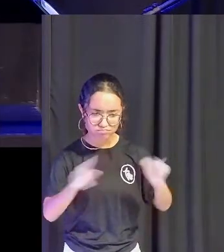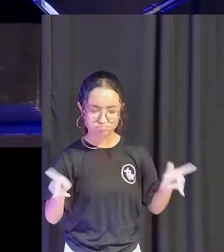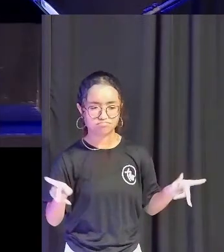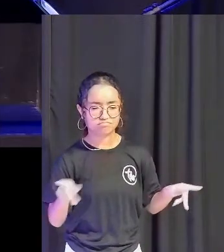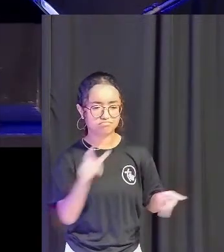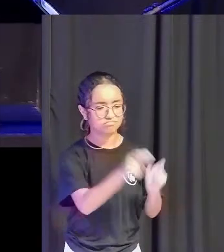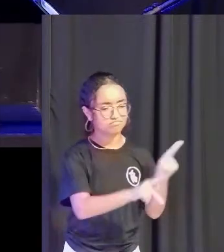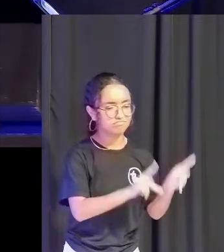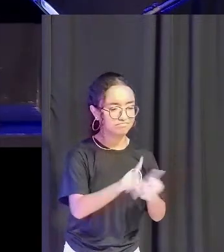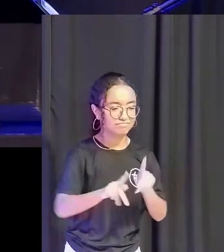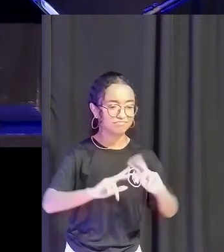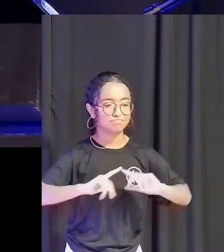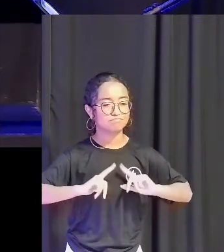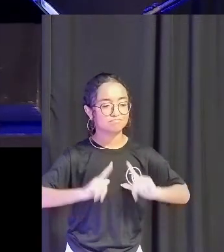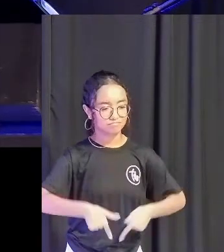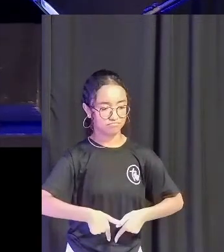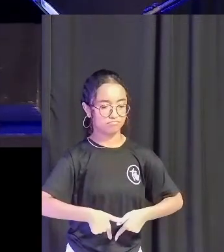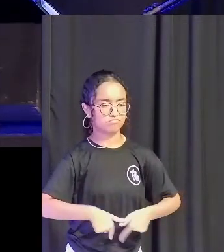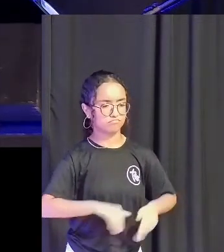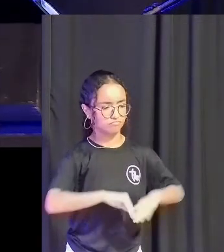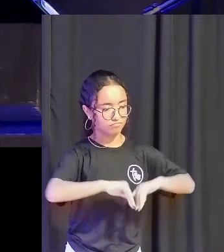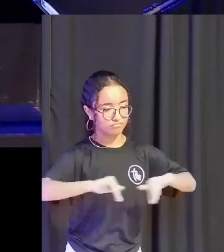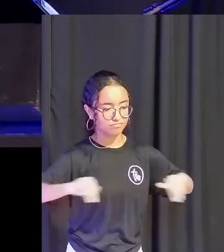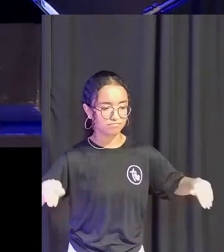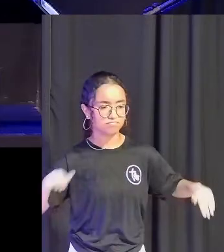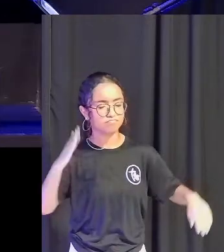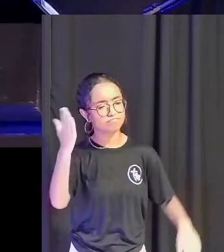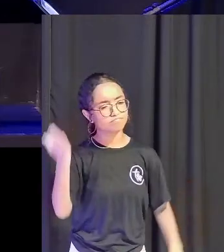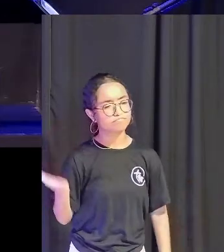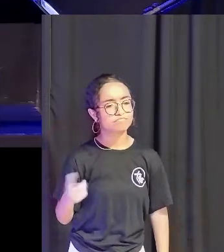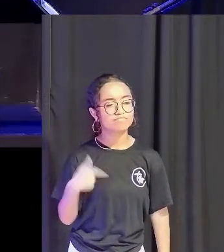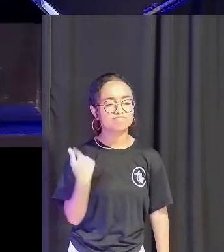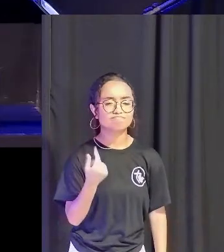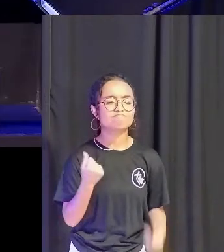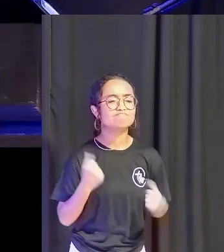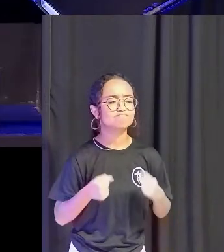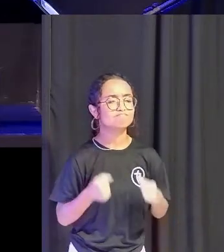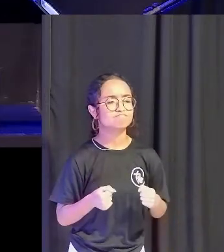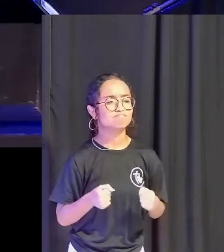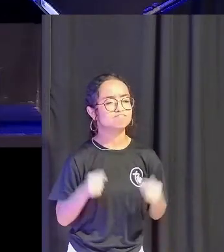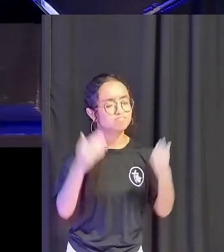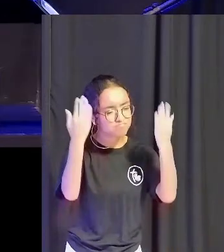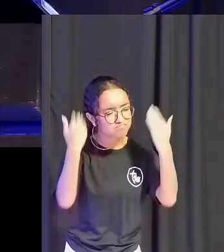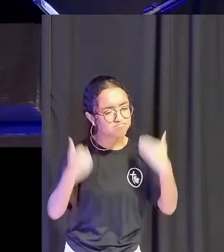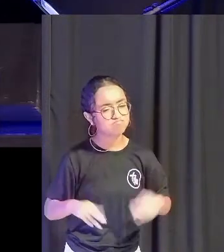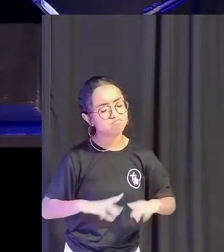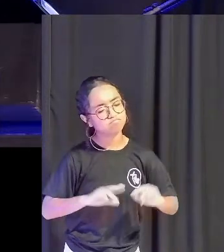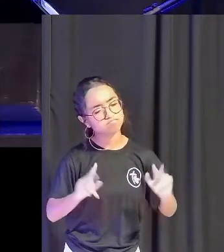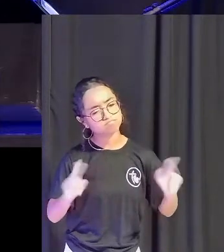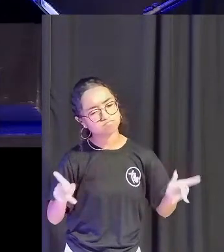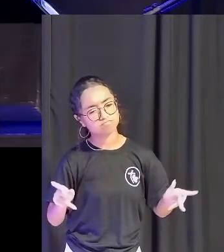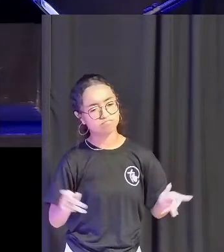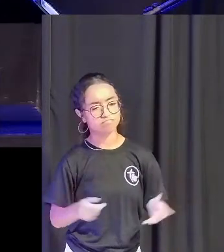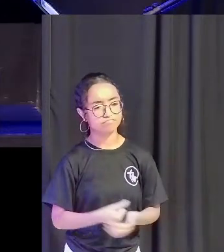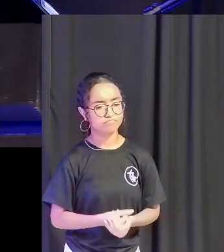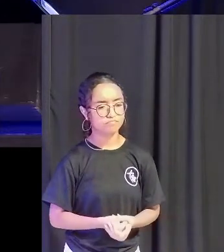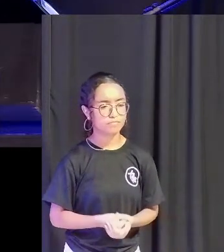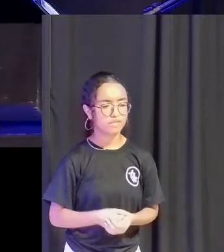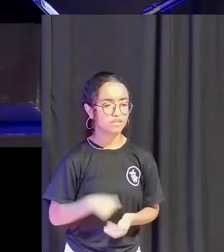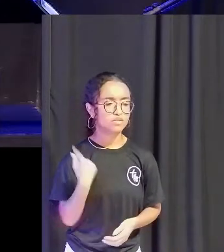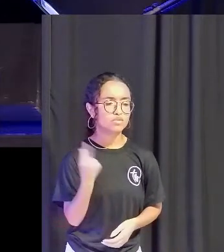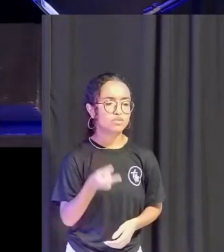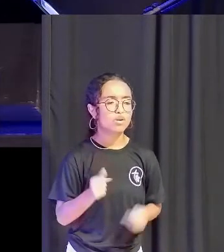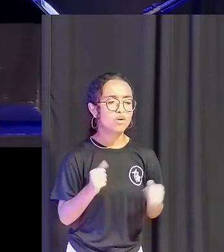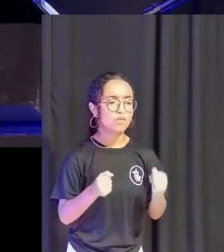Pai, mas que possamos ser e lembrar como o povo de Israel, aquele Deus que cuidou,